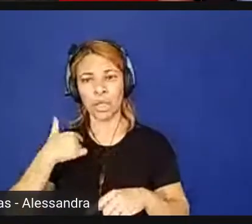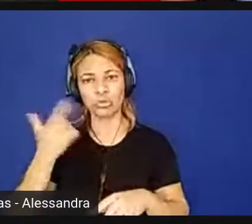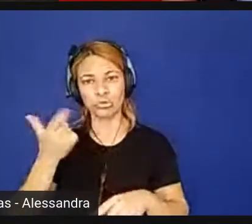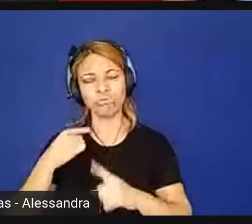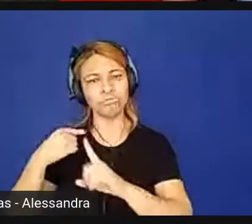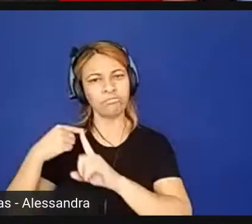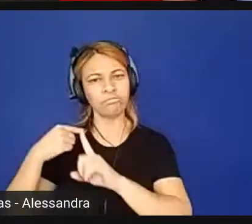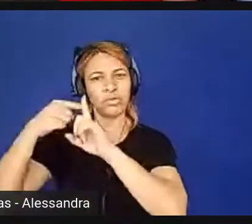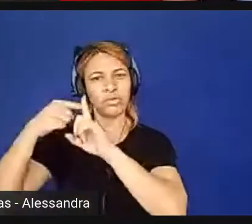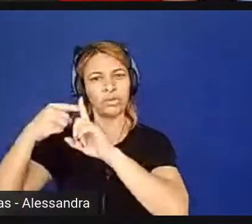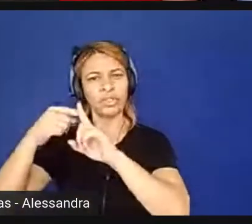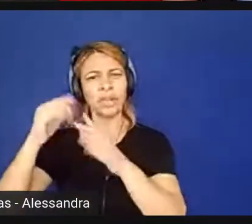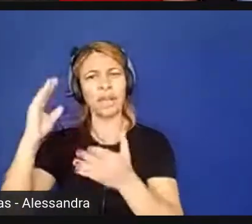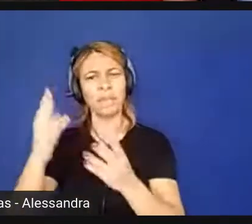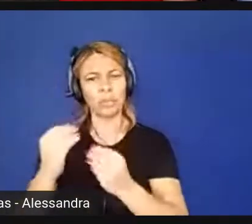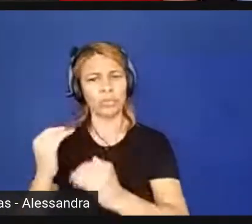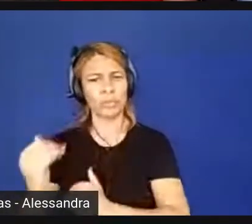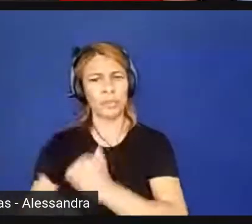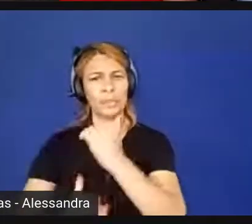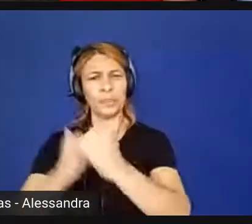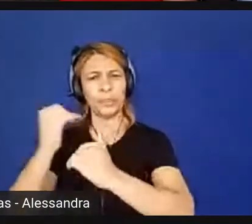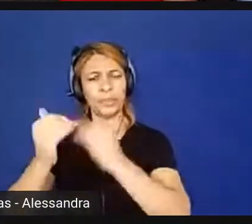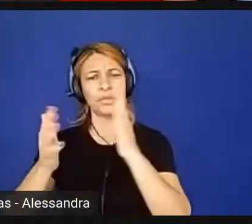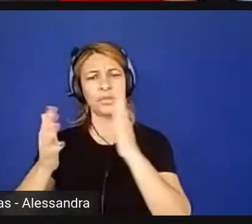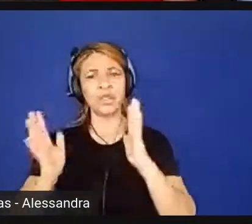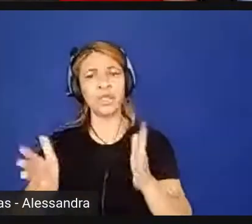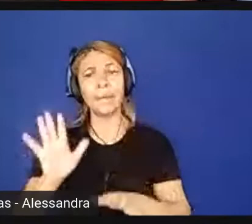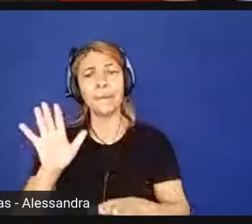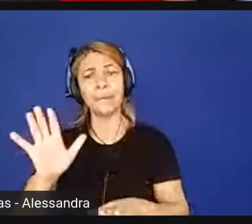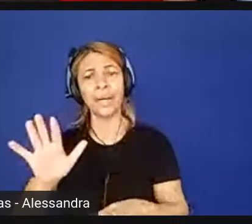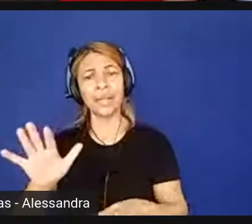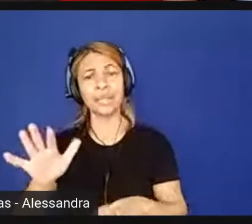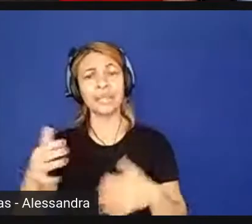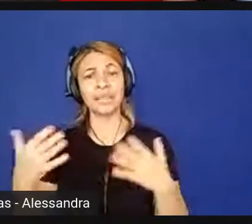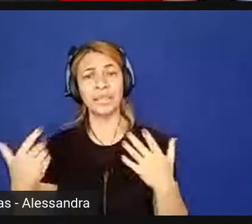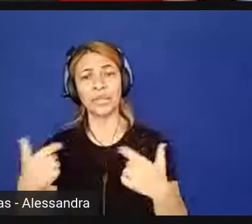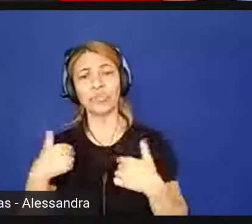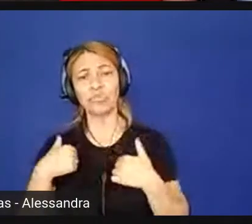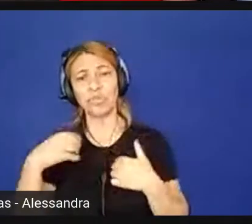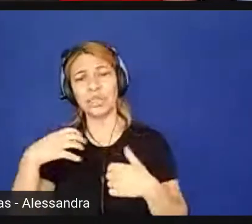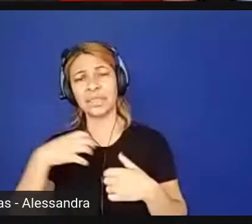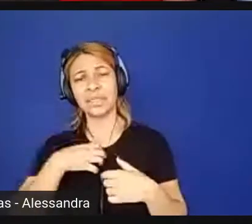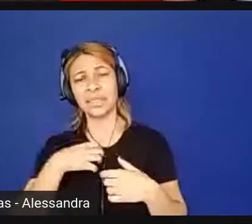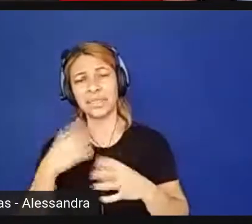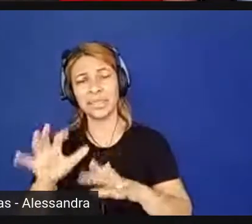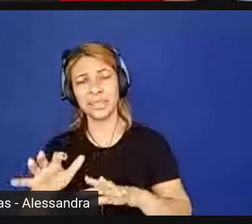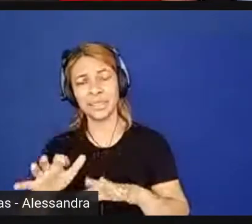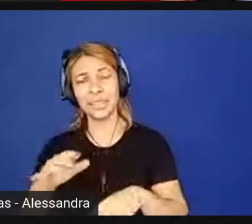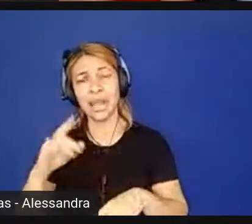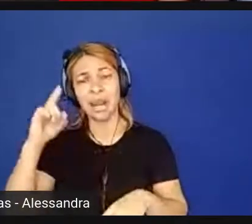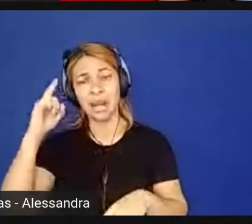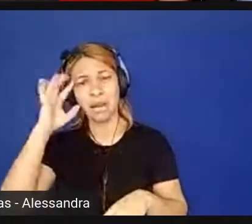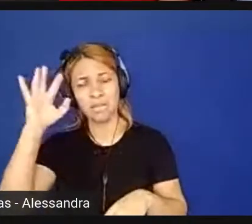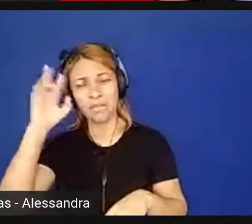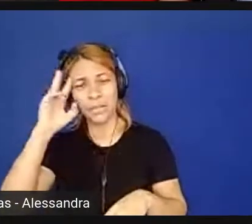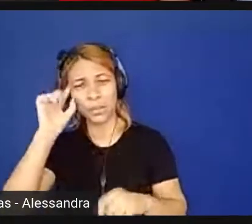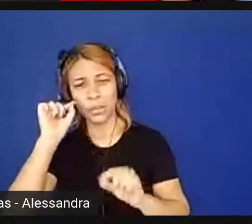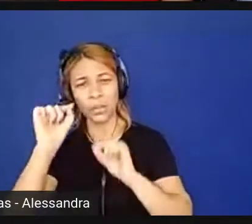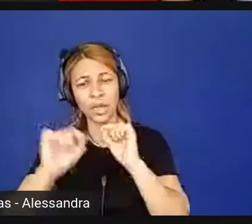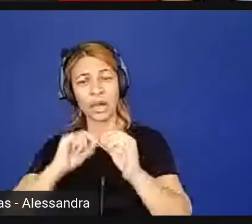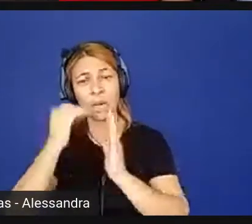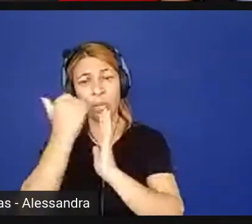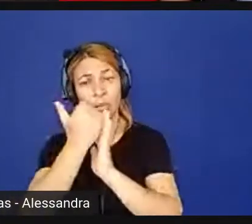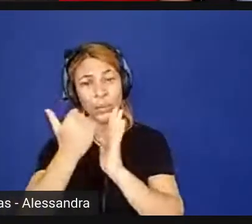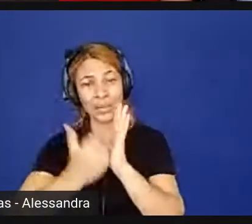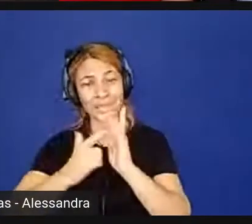que muito já se evoluiu, mas eu sou, assim, levando-se em conta que é um programa que trabalha com